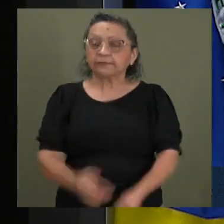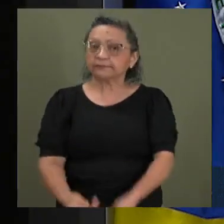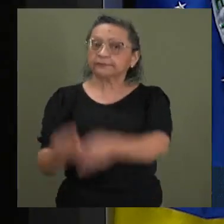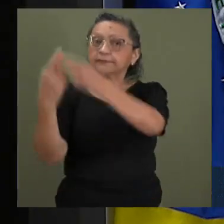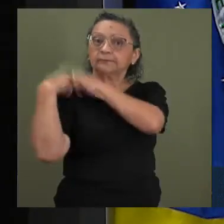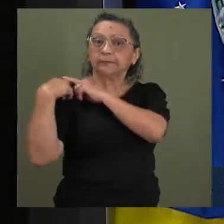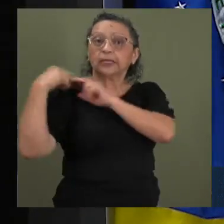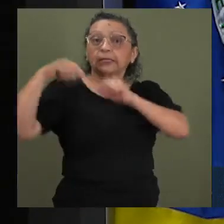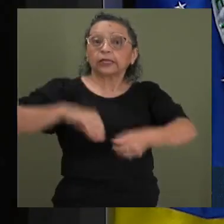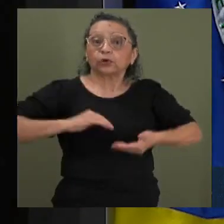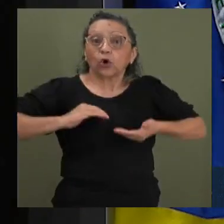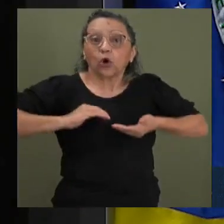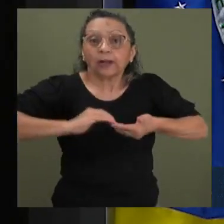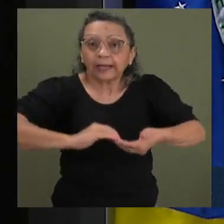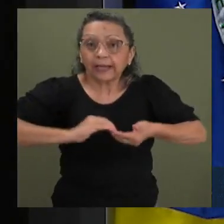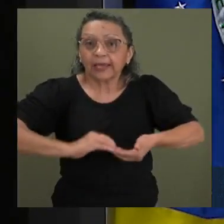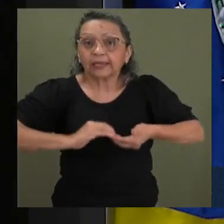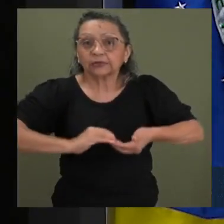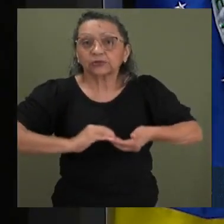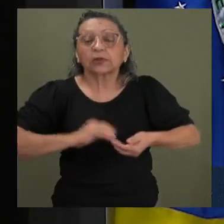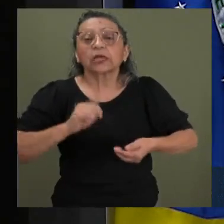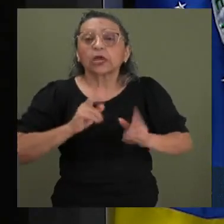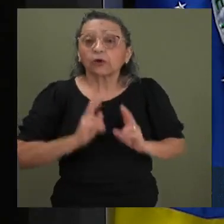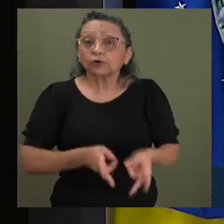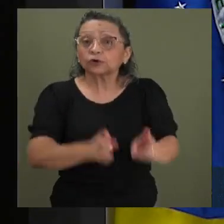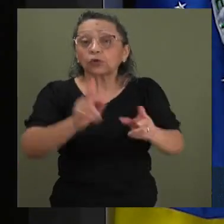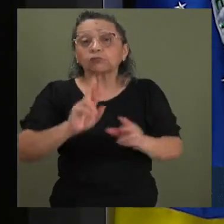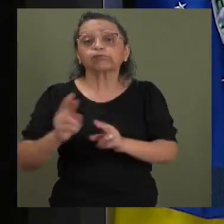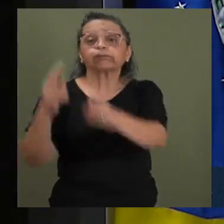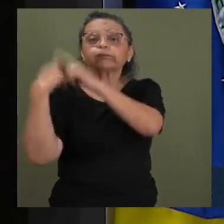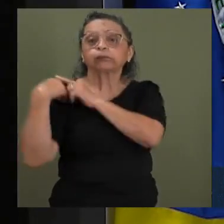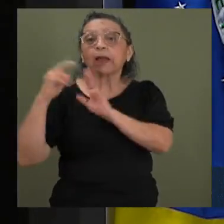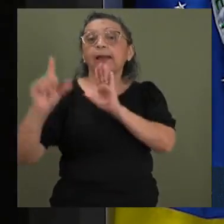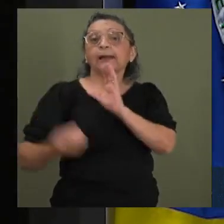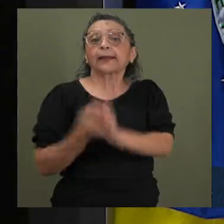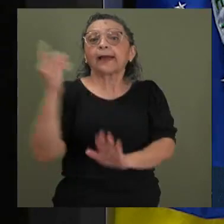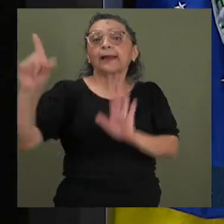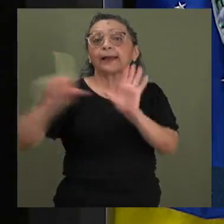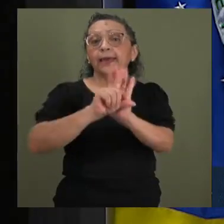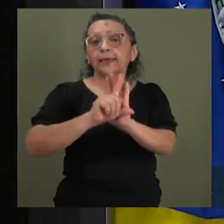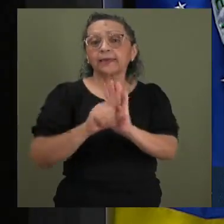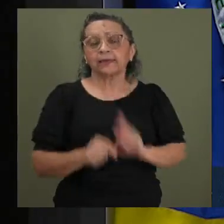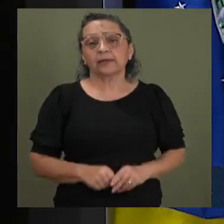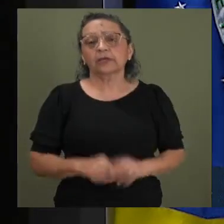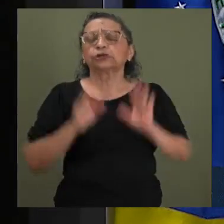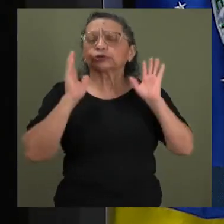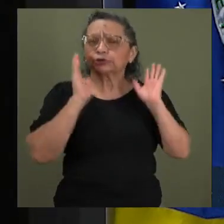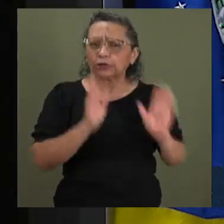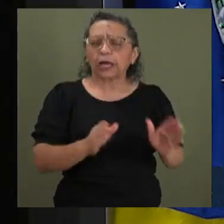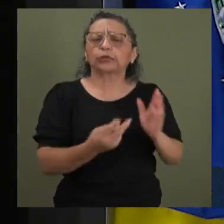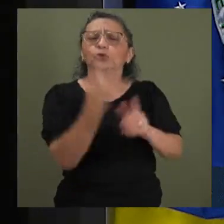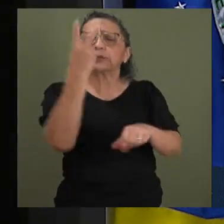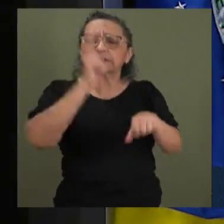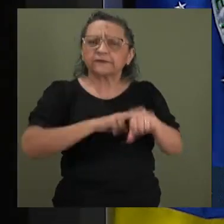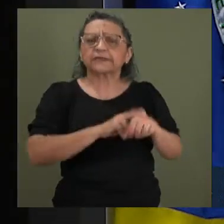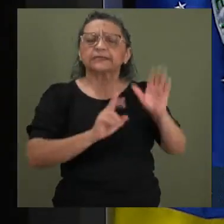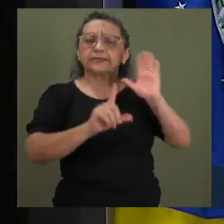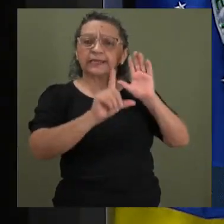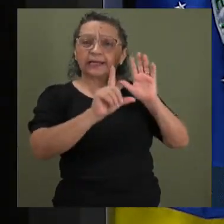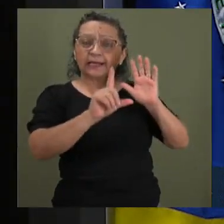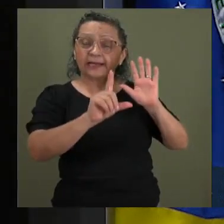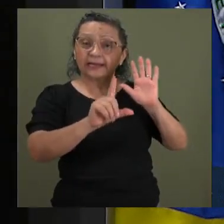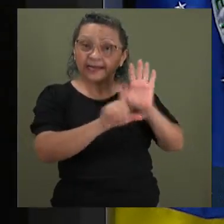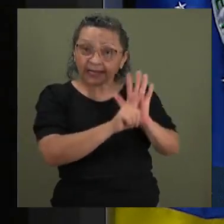exclusiva do Congresso Nacional, que continua legislando sobre o assunto. Já legislou 2 vezes, como eu falei,